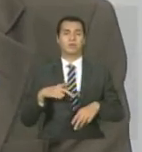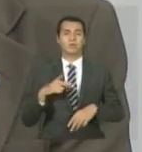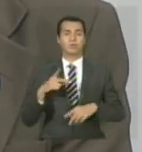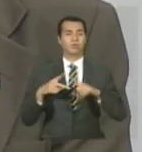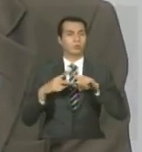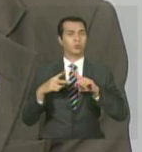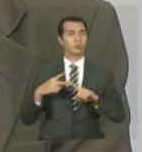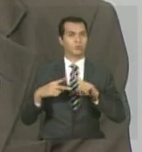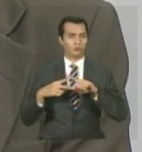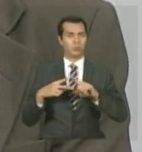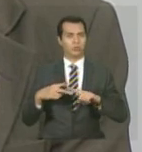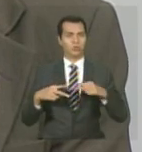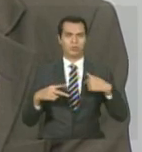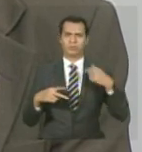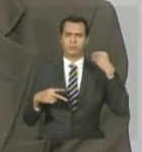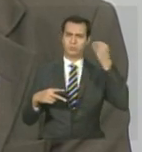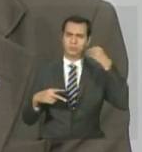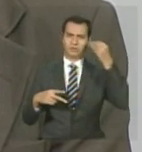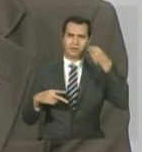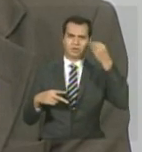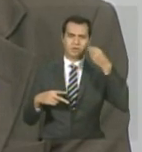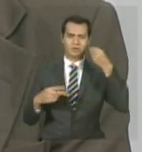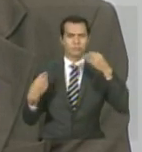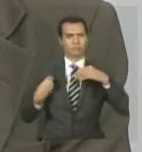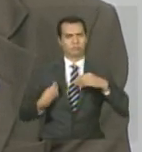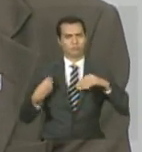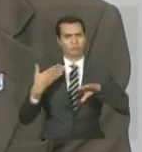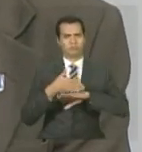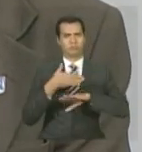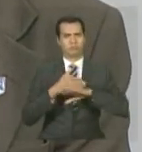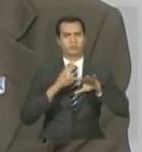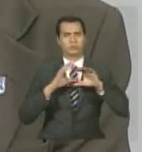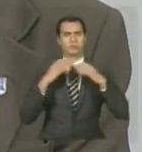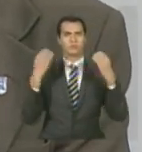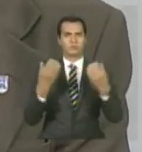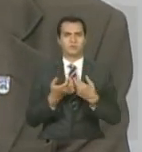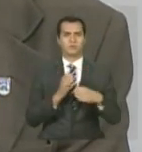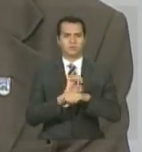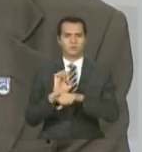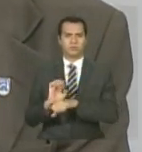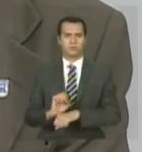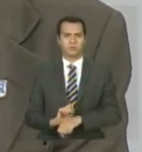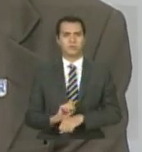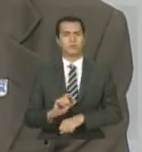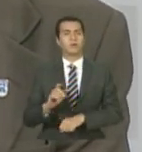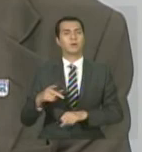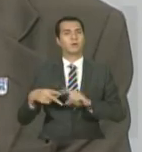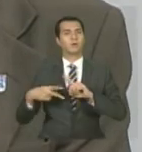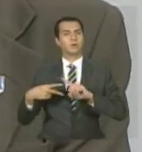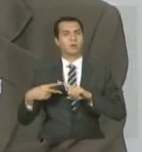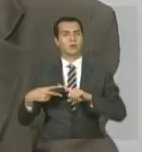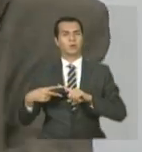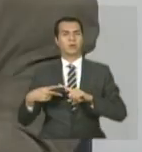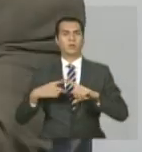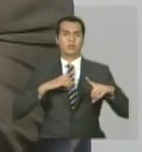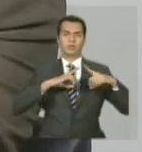minha experiência de participação nas conferências estaduais, sejam elas o debate com relação a essa tarefa que se